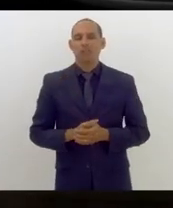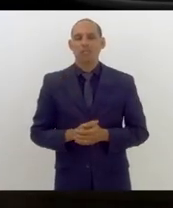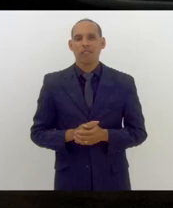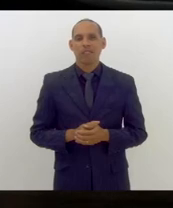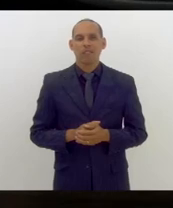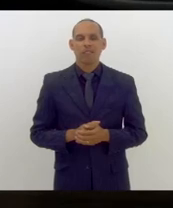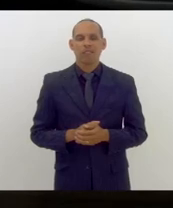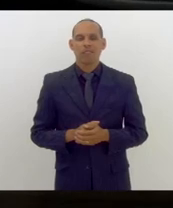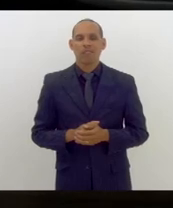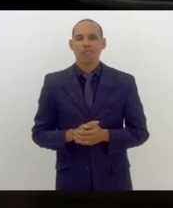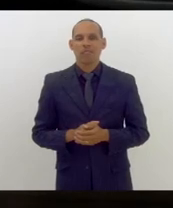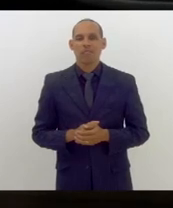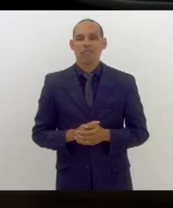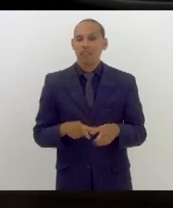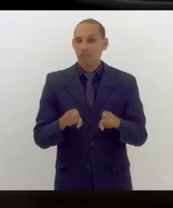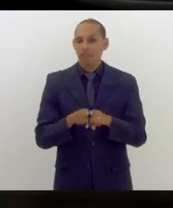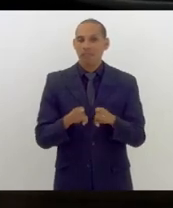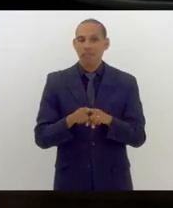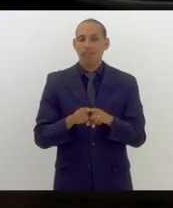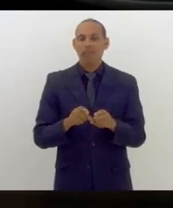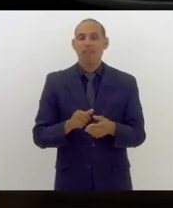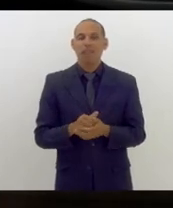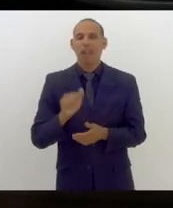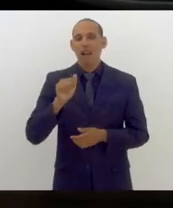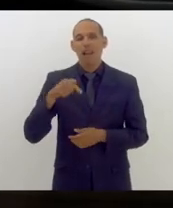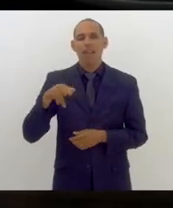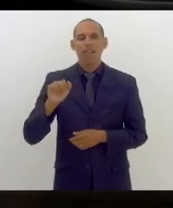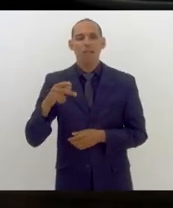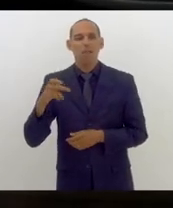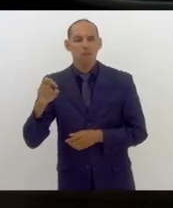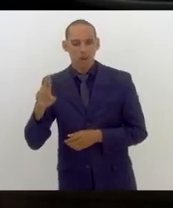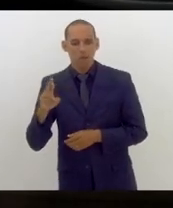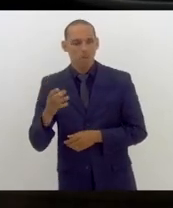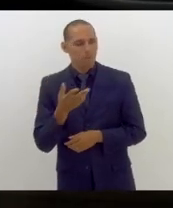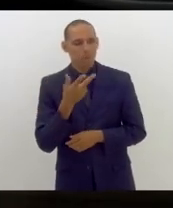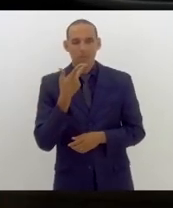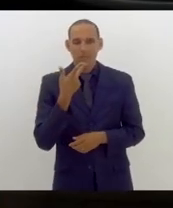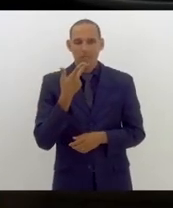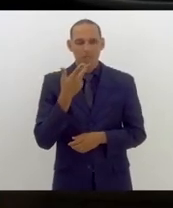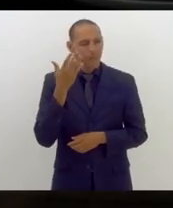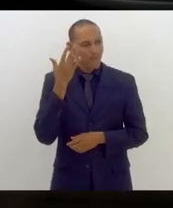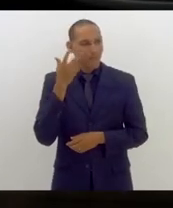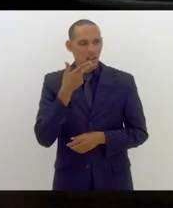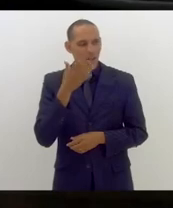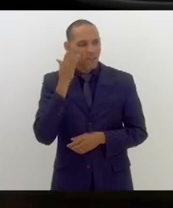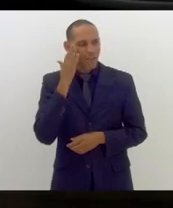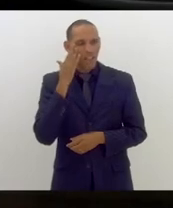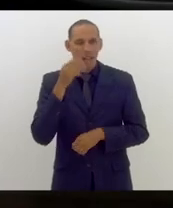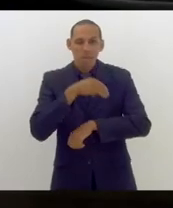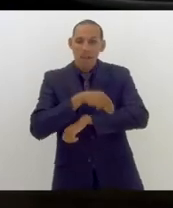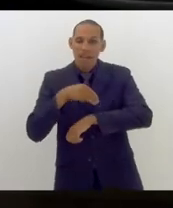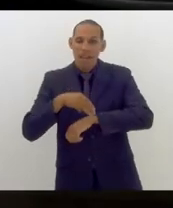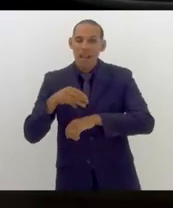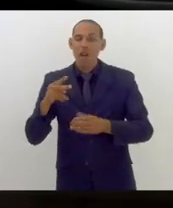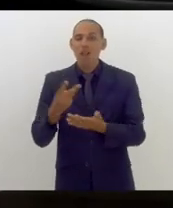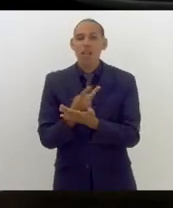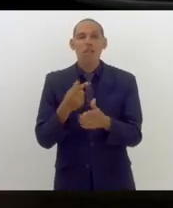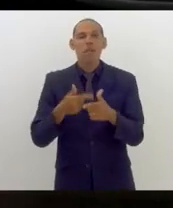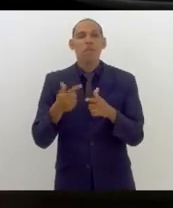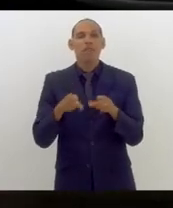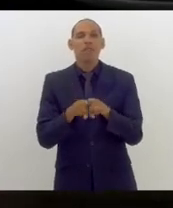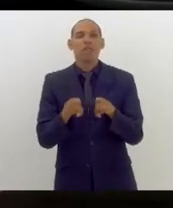na questão Você é de Macaé tá já tá tendo problema lá porque já tava adulando